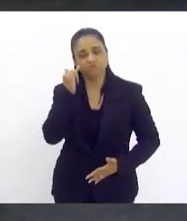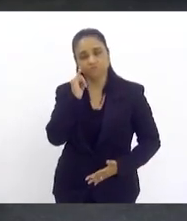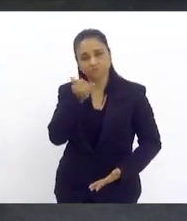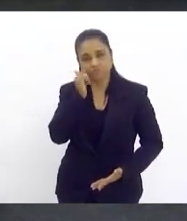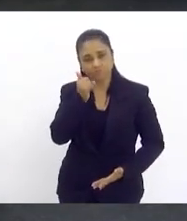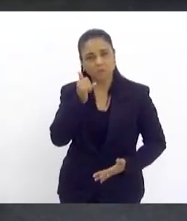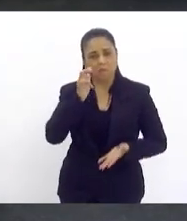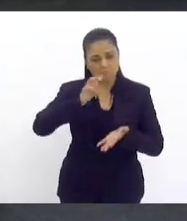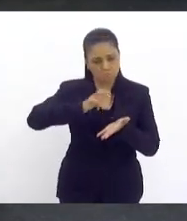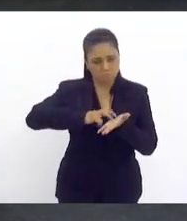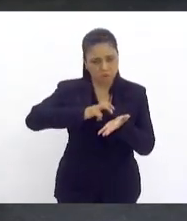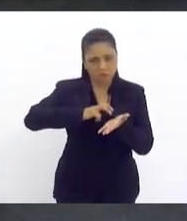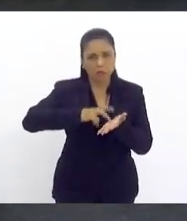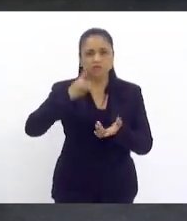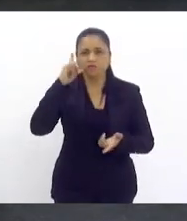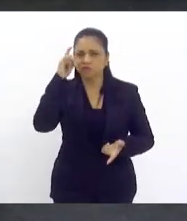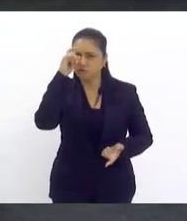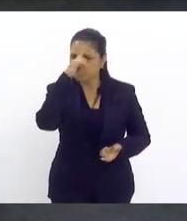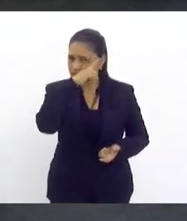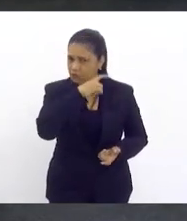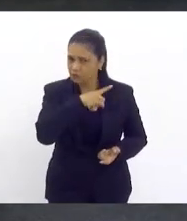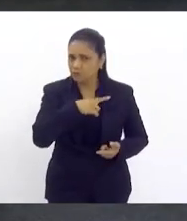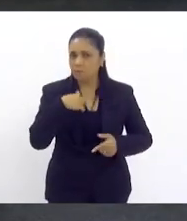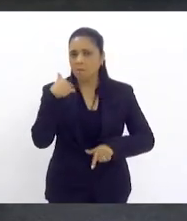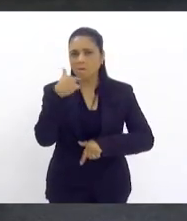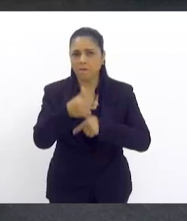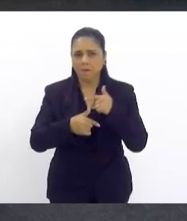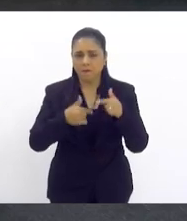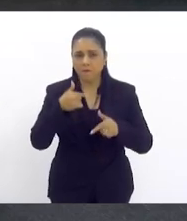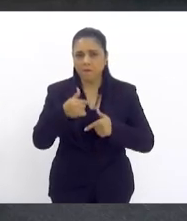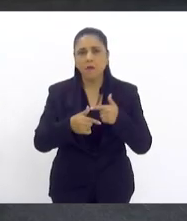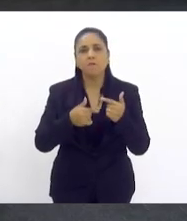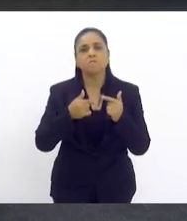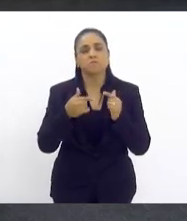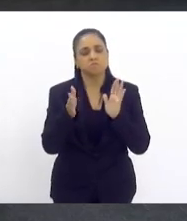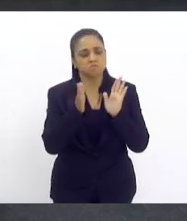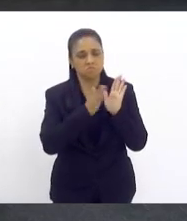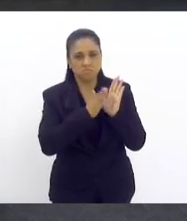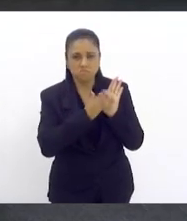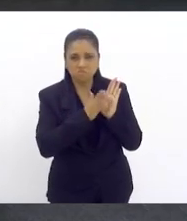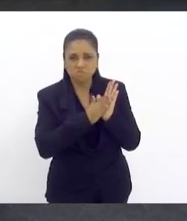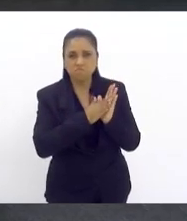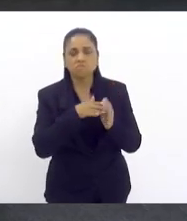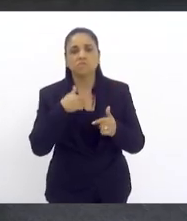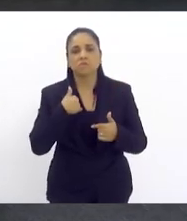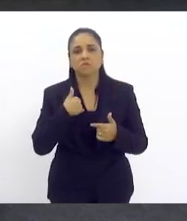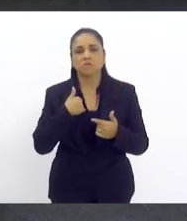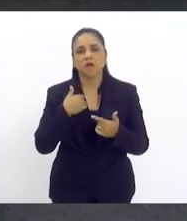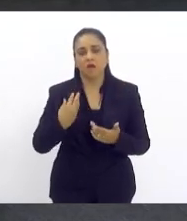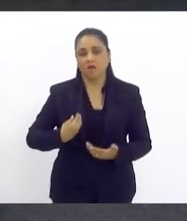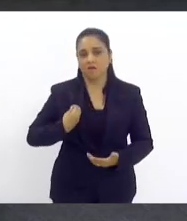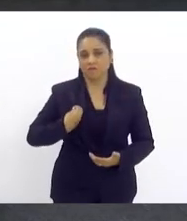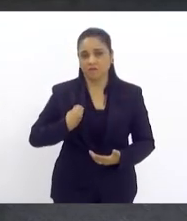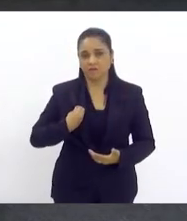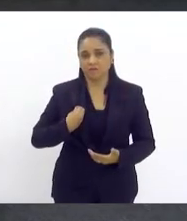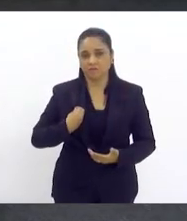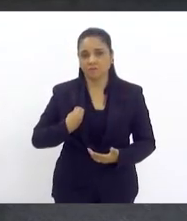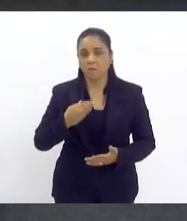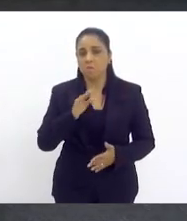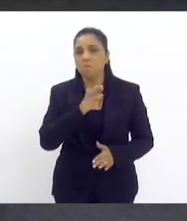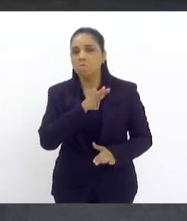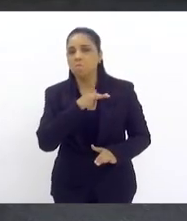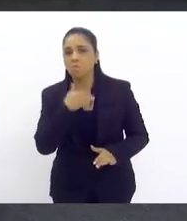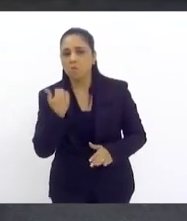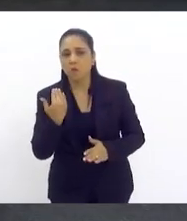foi uma manhã muito difícil para nós, que nos comprometemos com a vida, né? Perdemos o nosso querido David